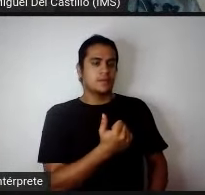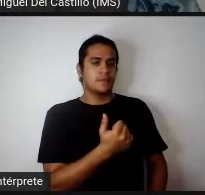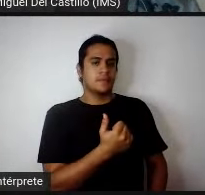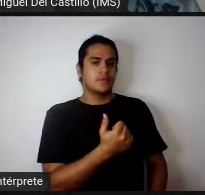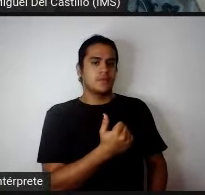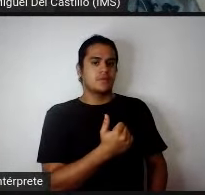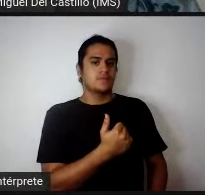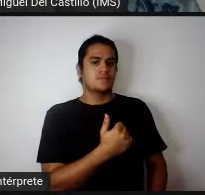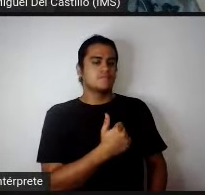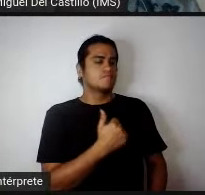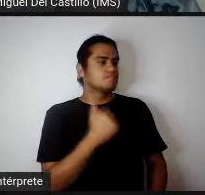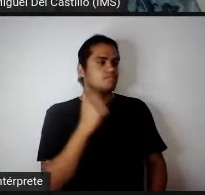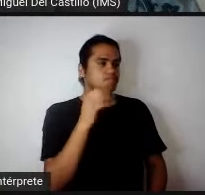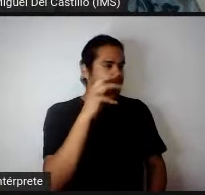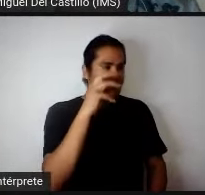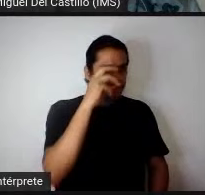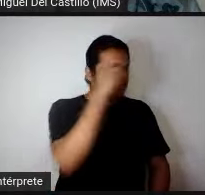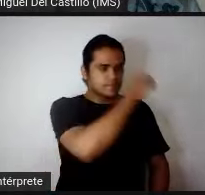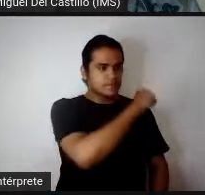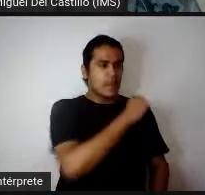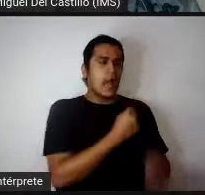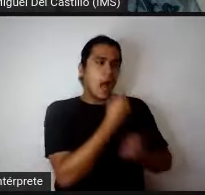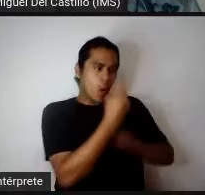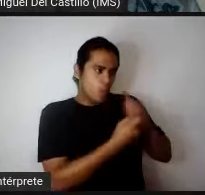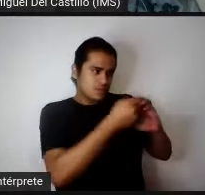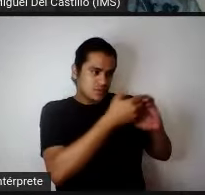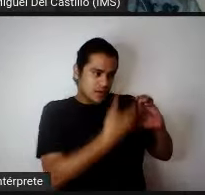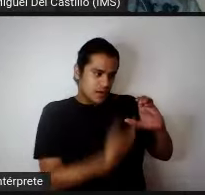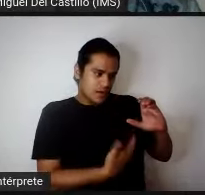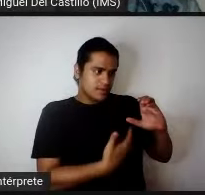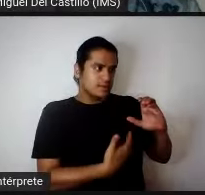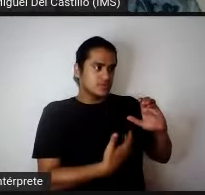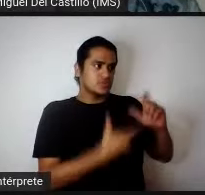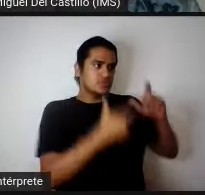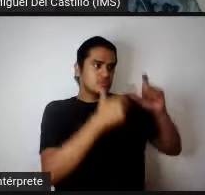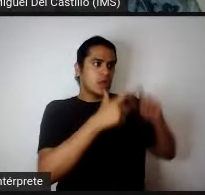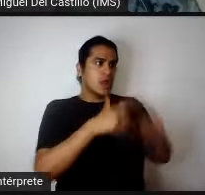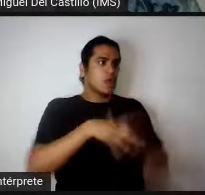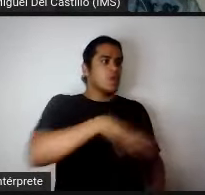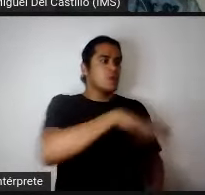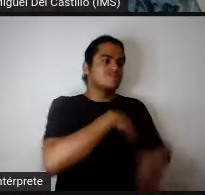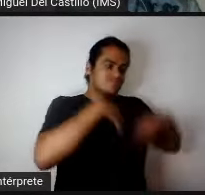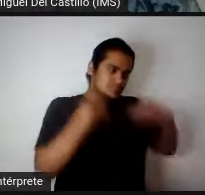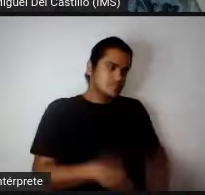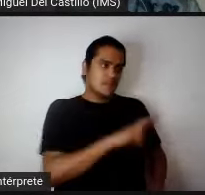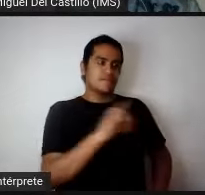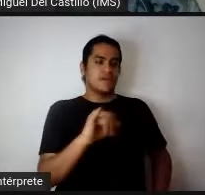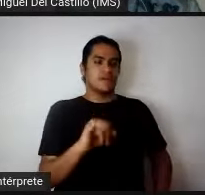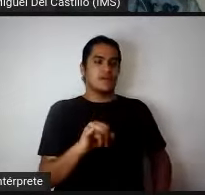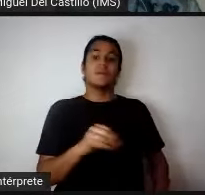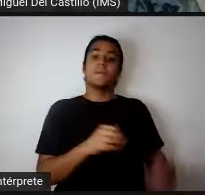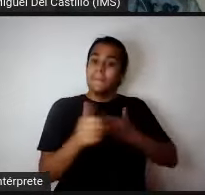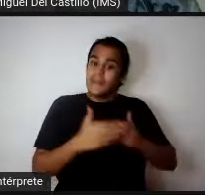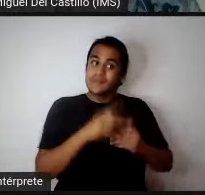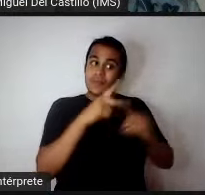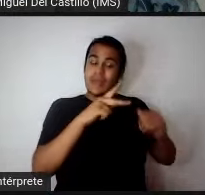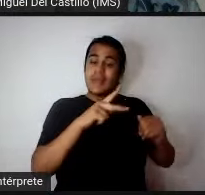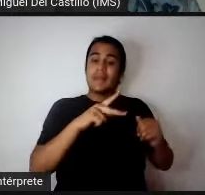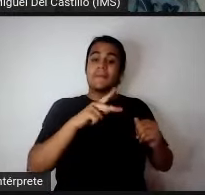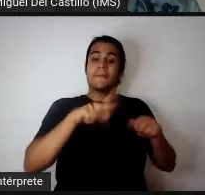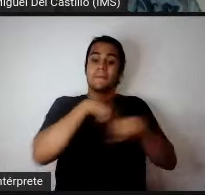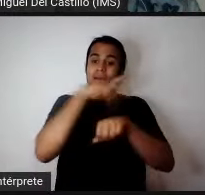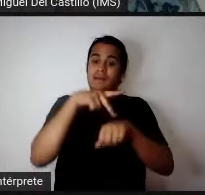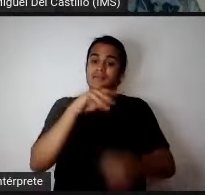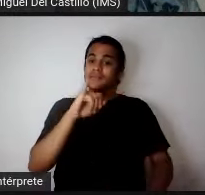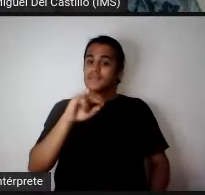captar certas características do mineiro, sendo irlandesa.